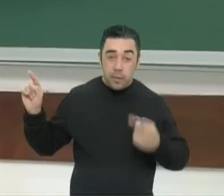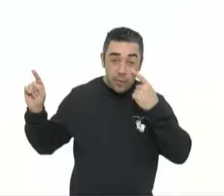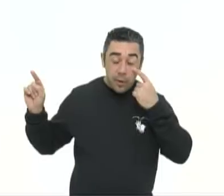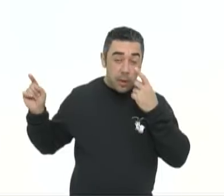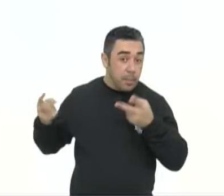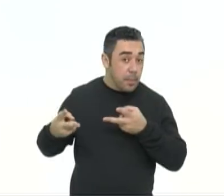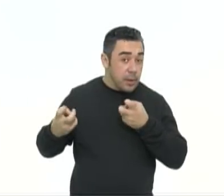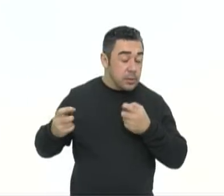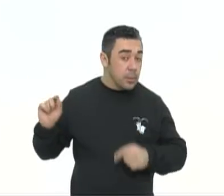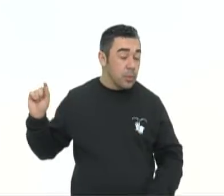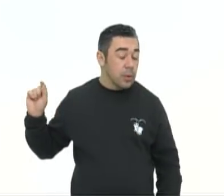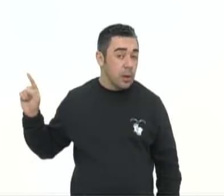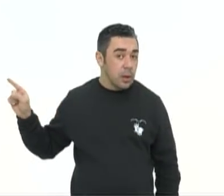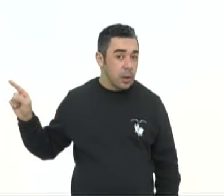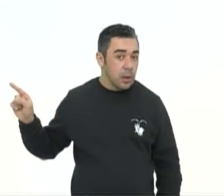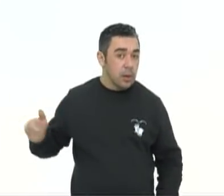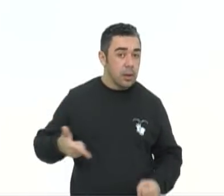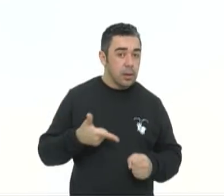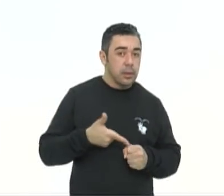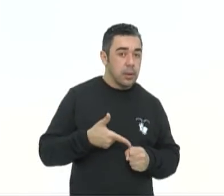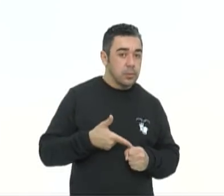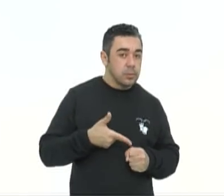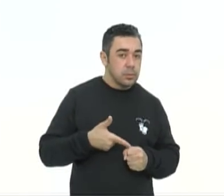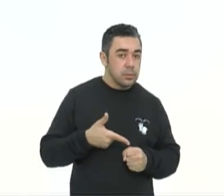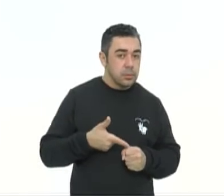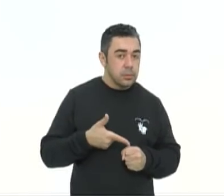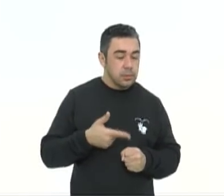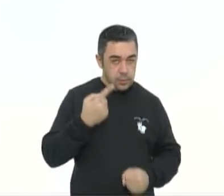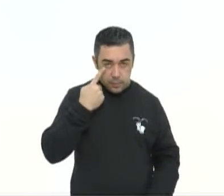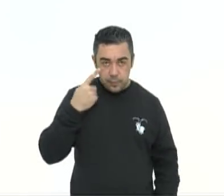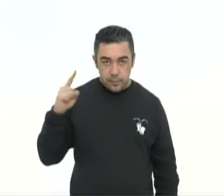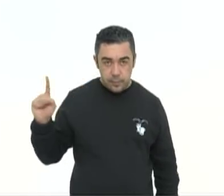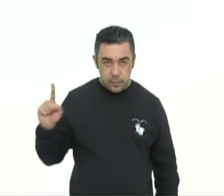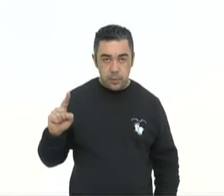tem nós temos o quê? Vamos analisar